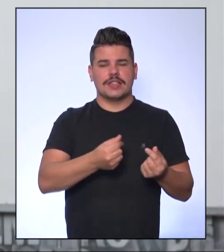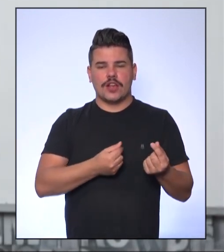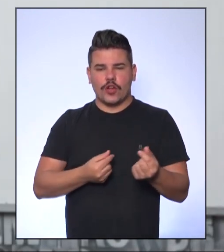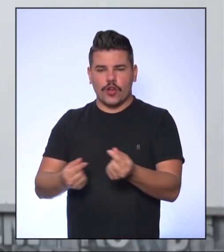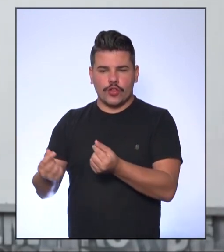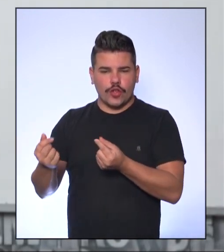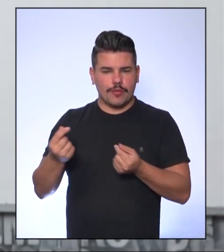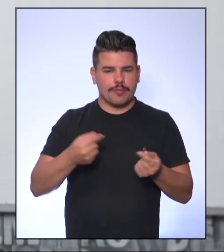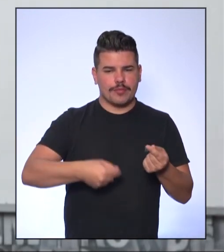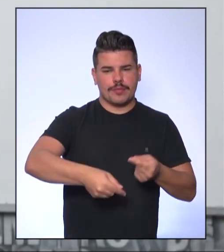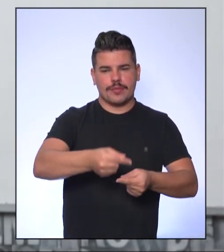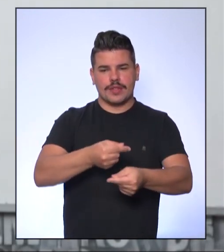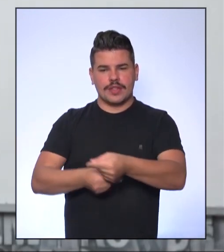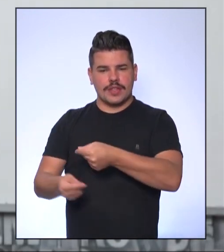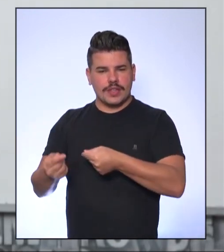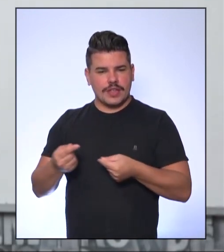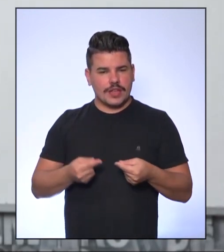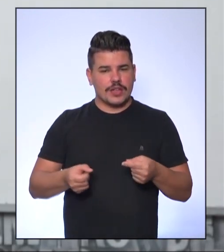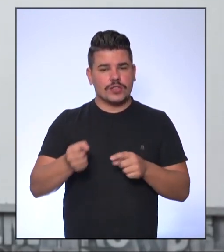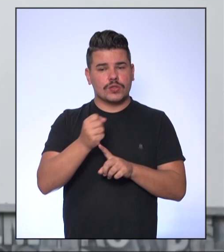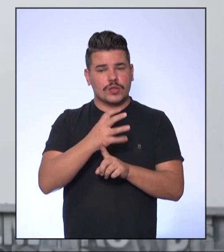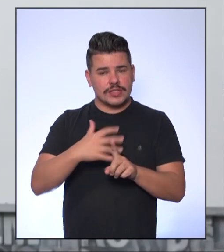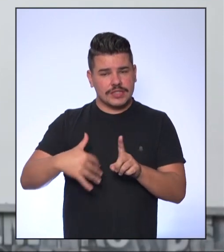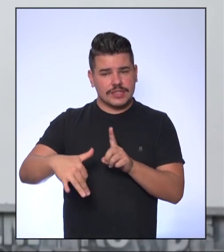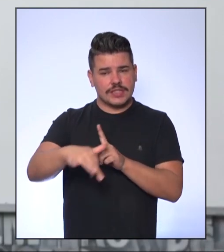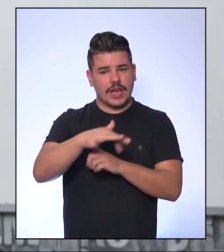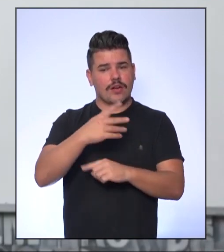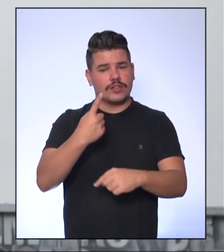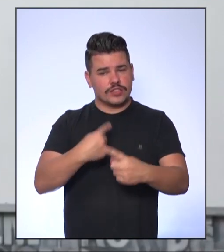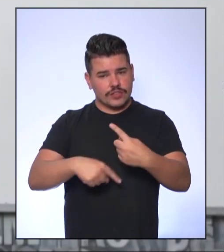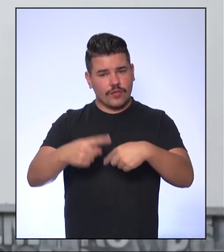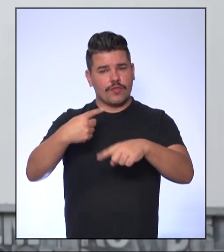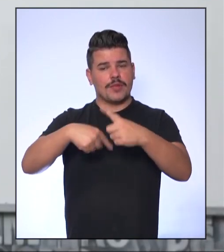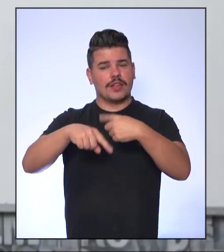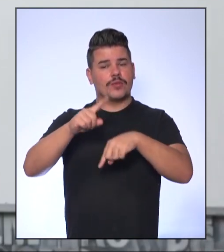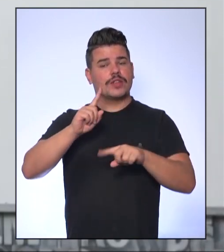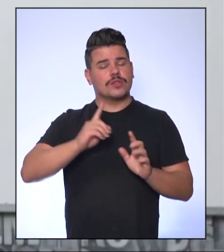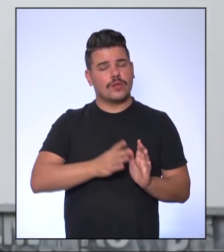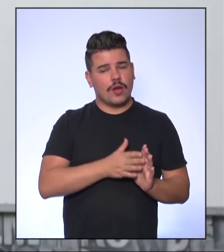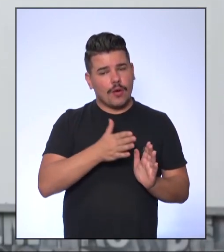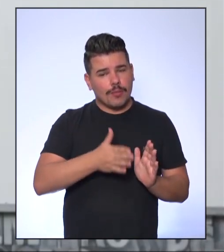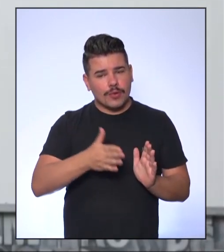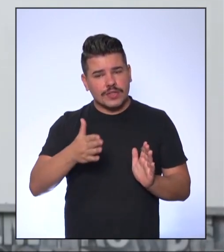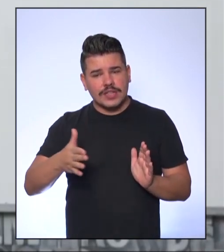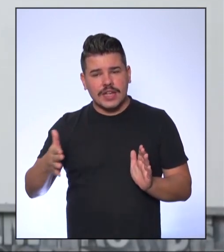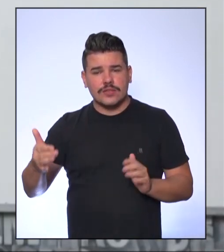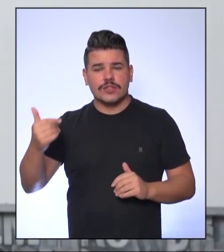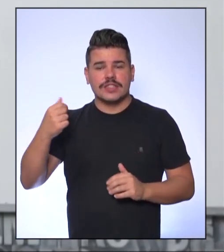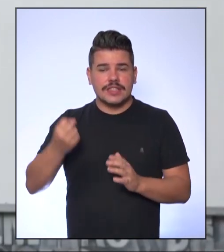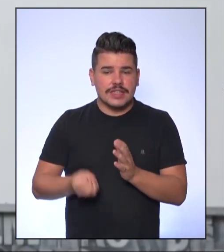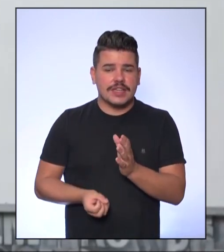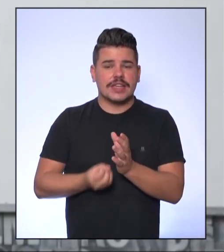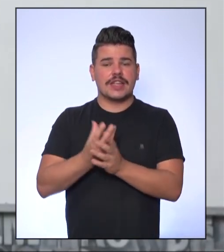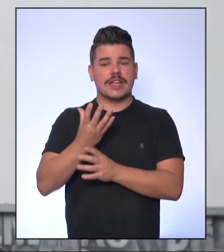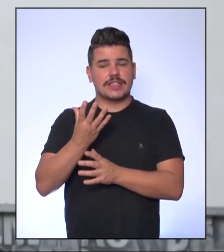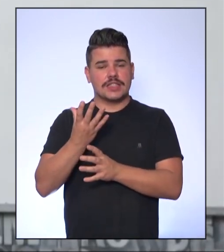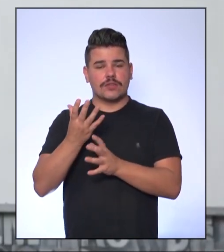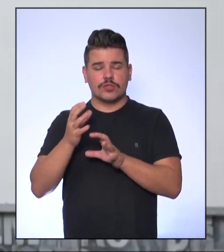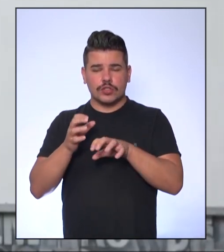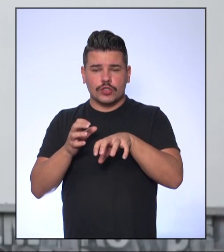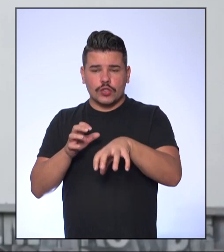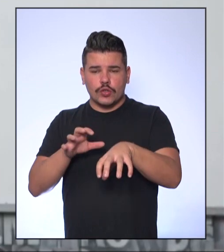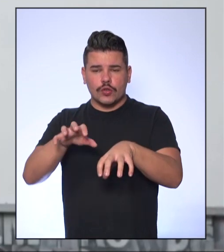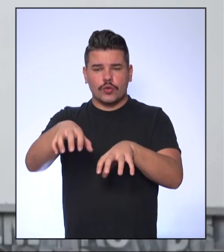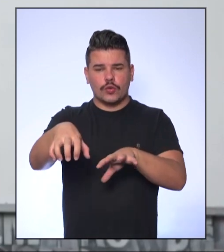grandes transições sociais e um processo de criação de colônias